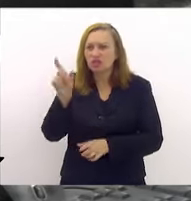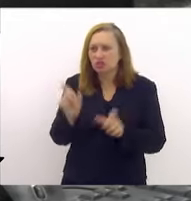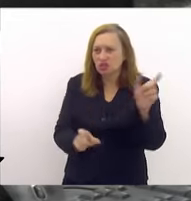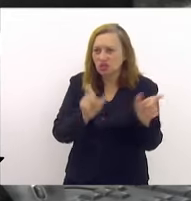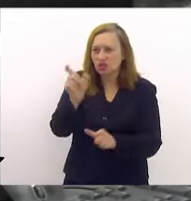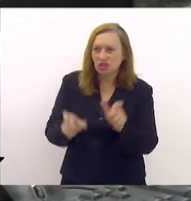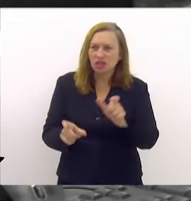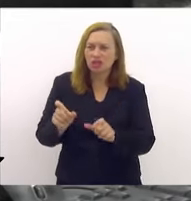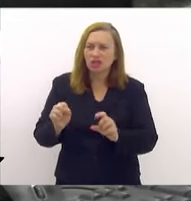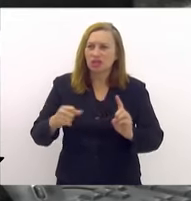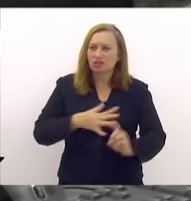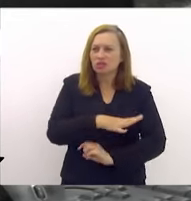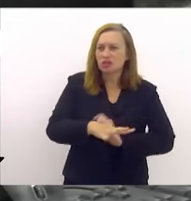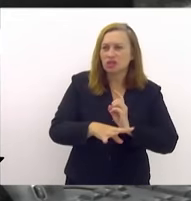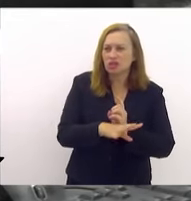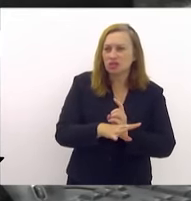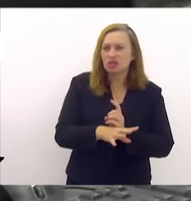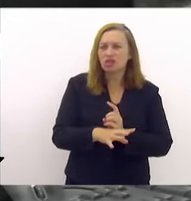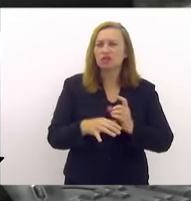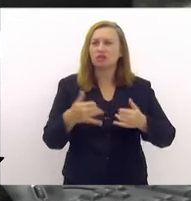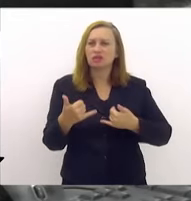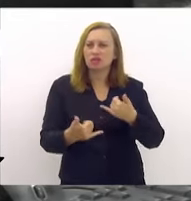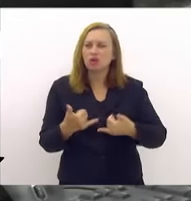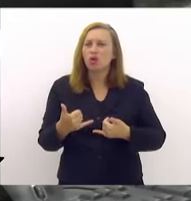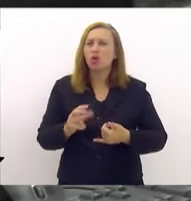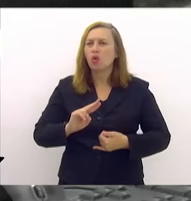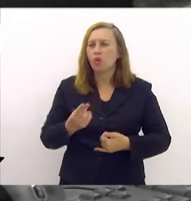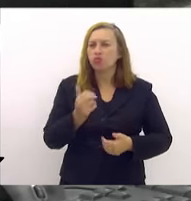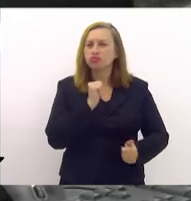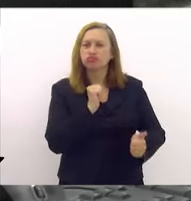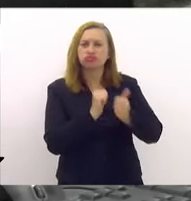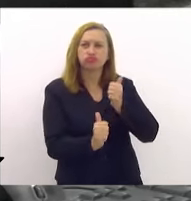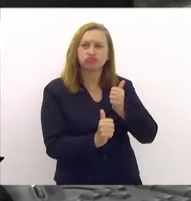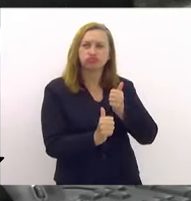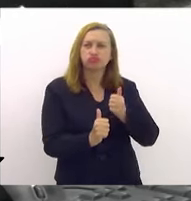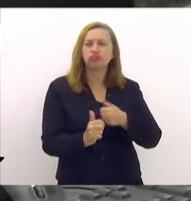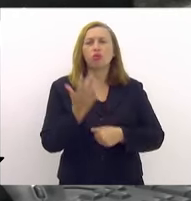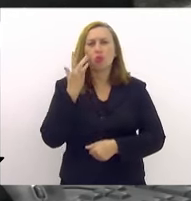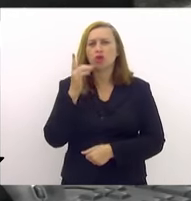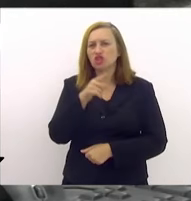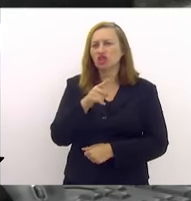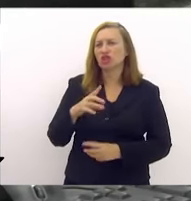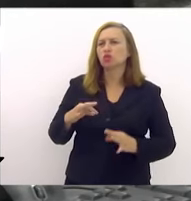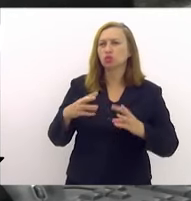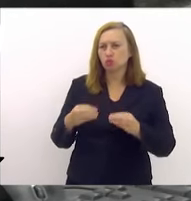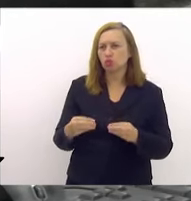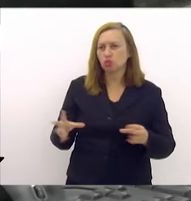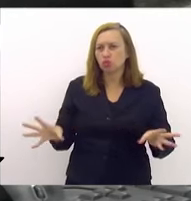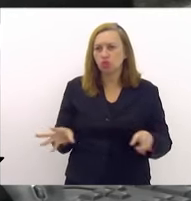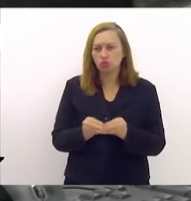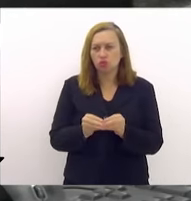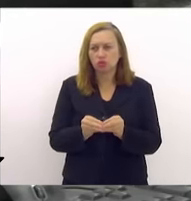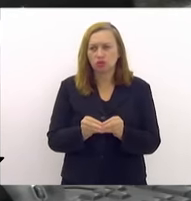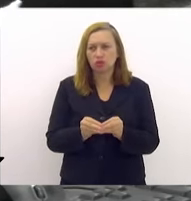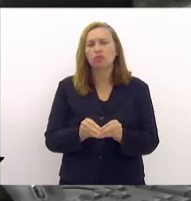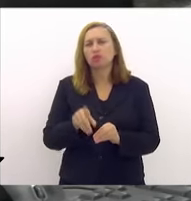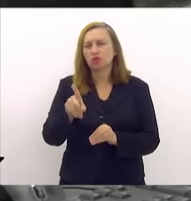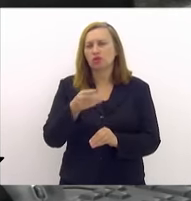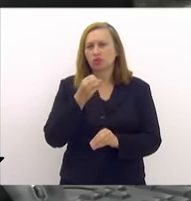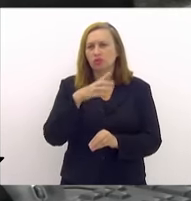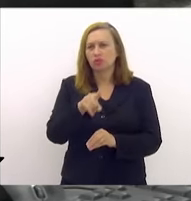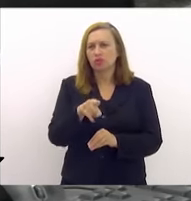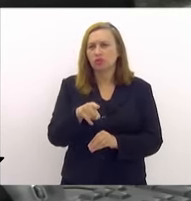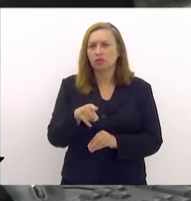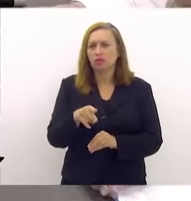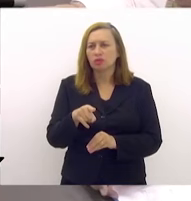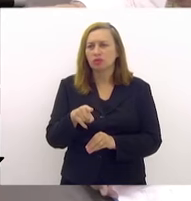ação social, recreativas ou esportivas. Não, acho que tá, acho que aqui contempla tudo. Então, acho que o primeiro está claro.